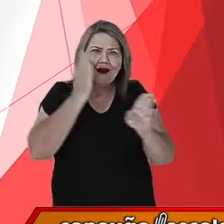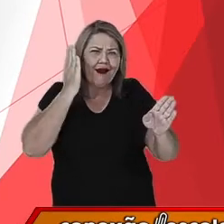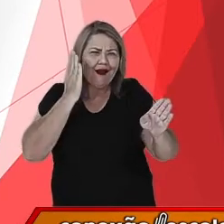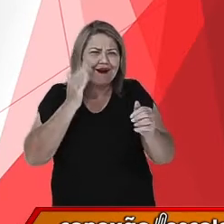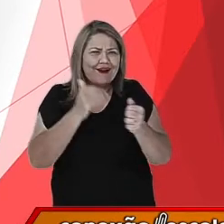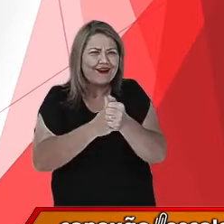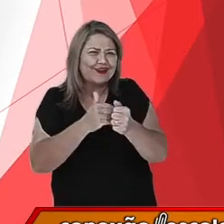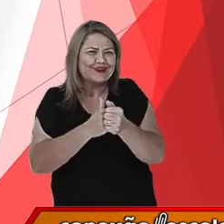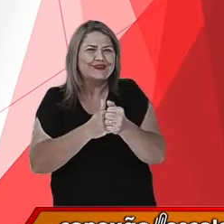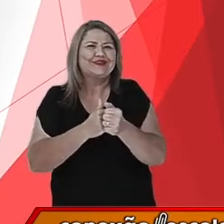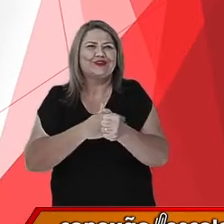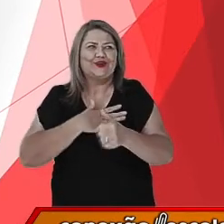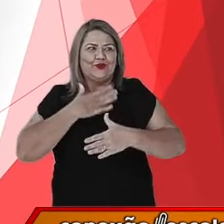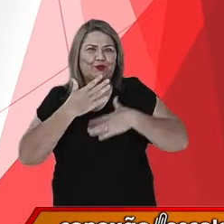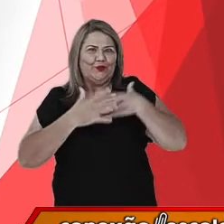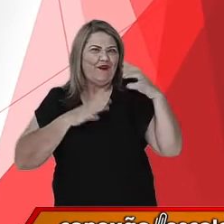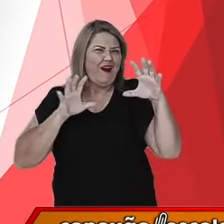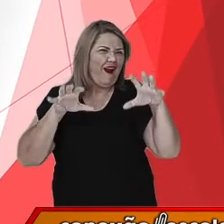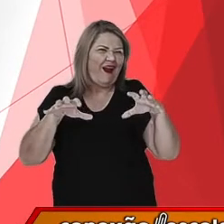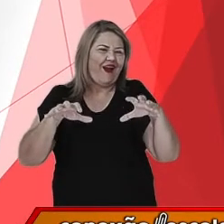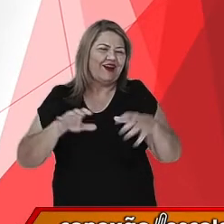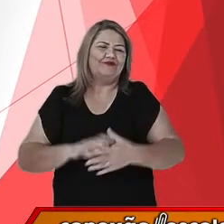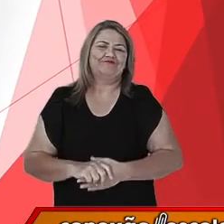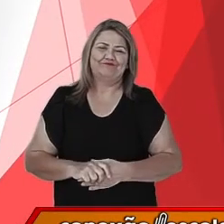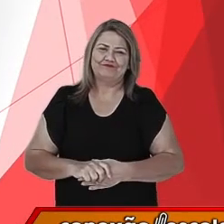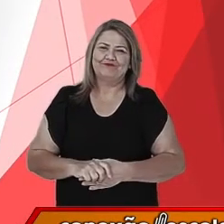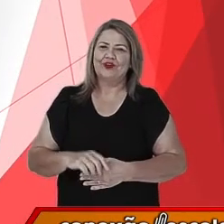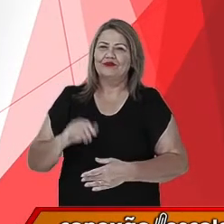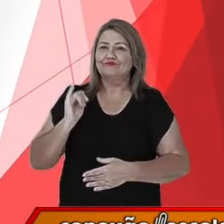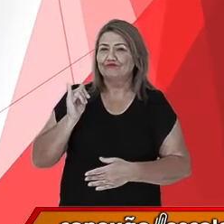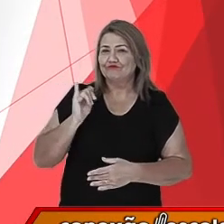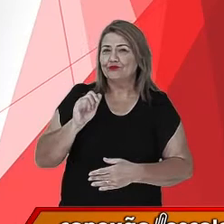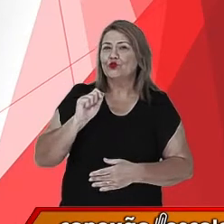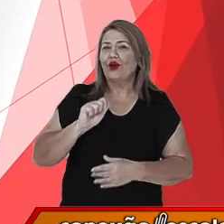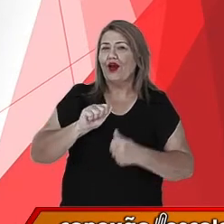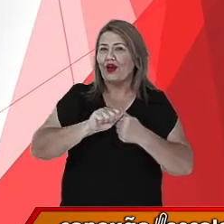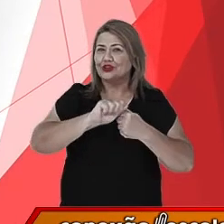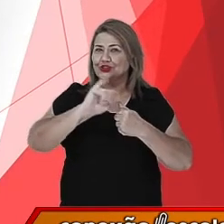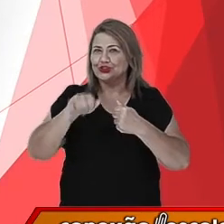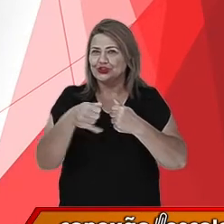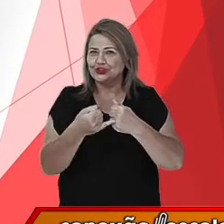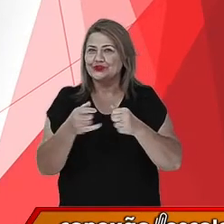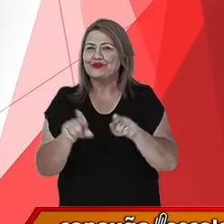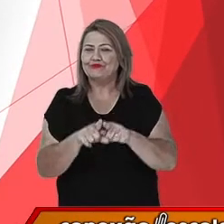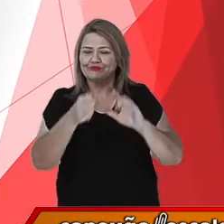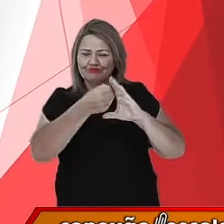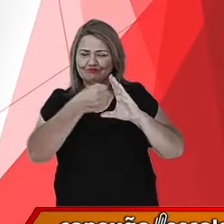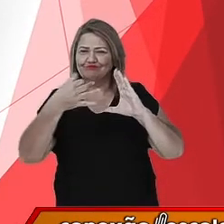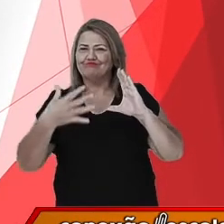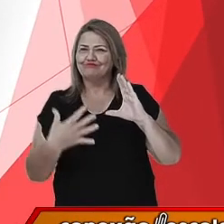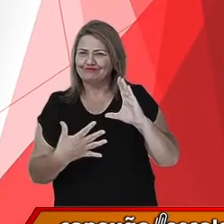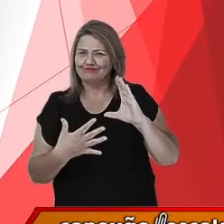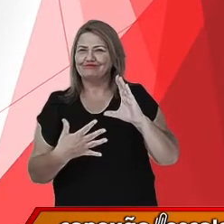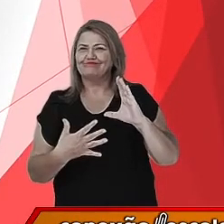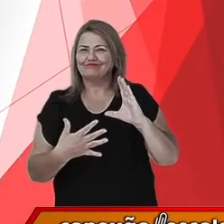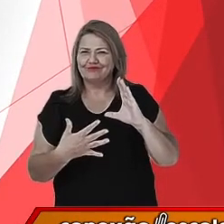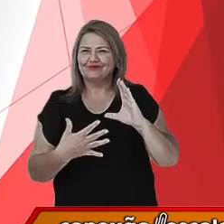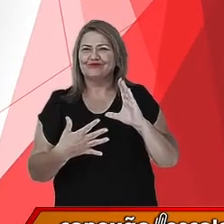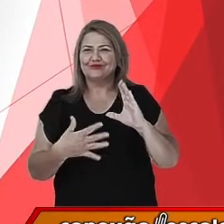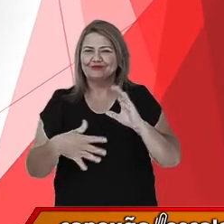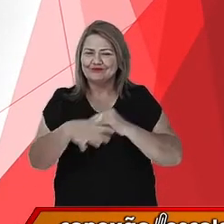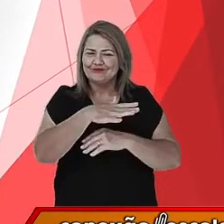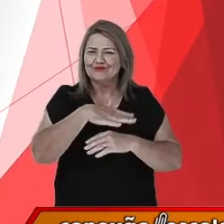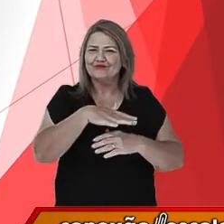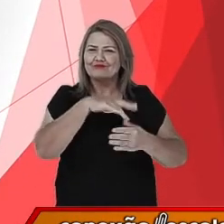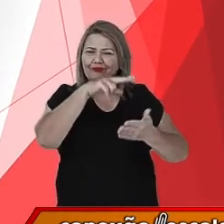mistério aterrorizante. Para isso, os adjetivos são muito usados para caracterizar essas